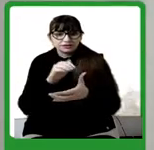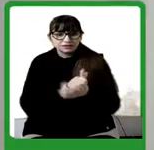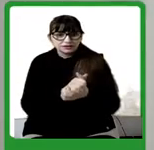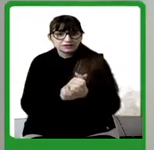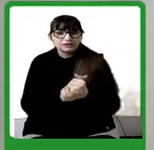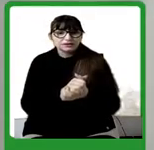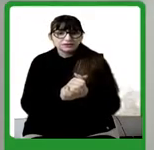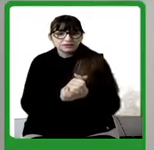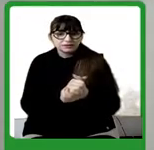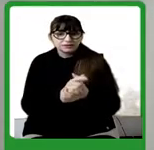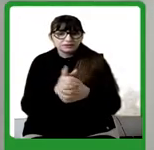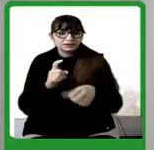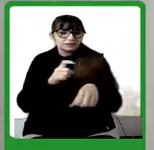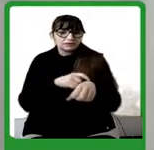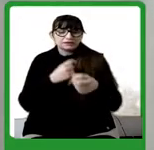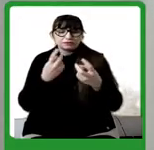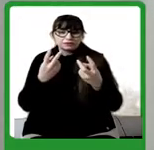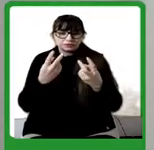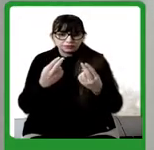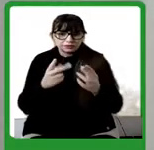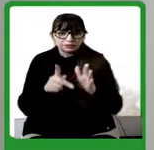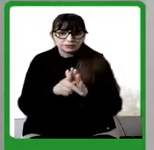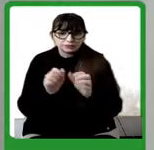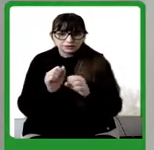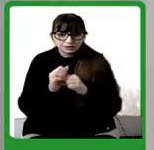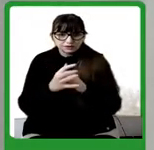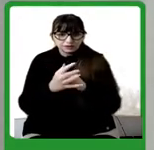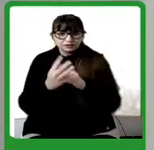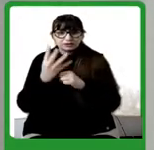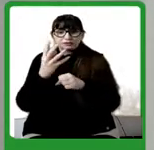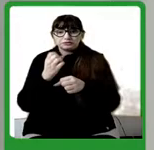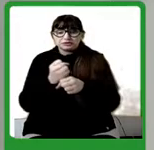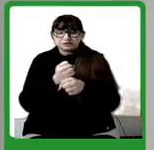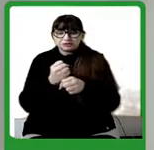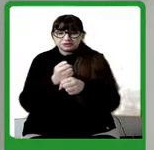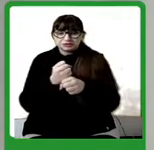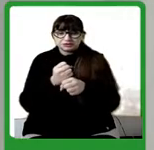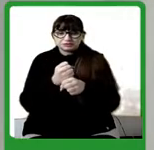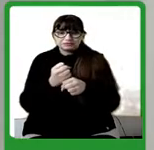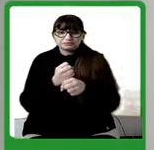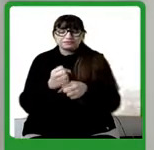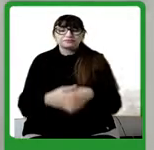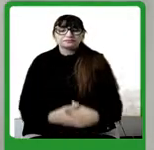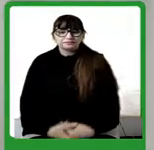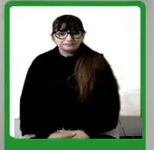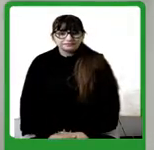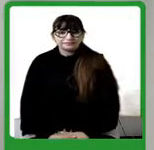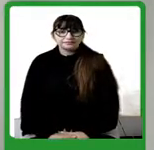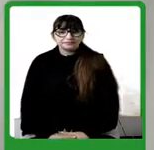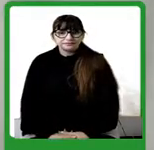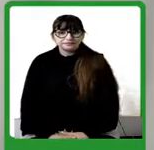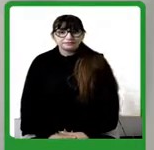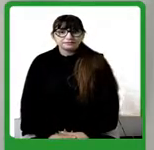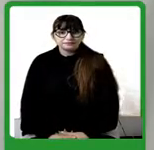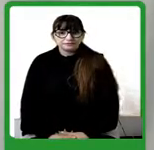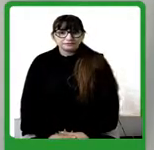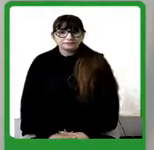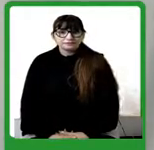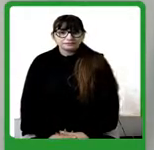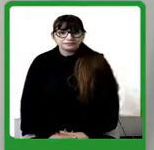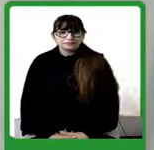mesmo tempo de idade do Sicredi, né? 40 anos, estavam falando, né? Meu Deus, muito tempo. Vamos